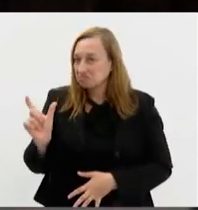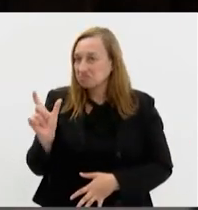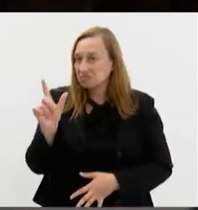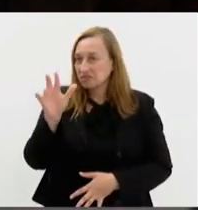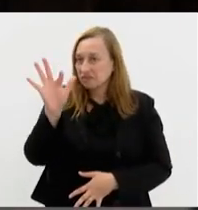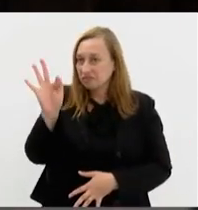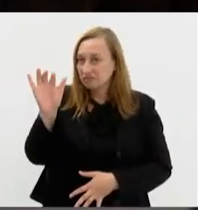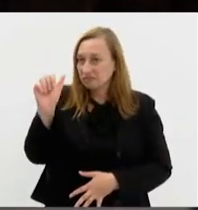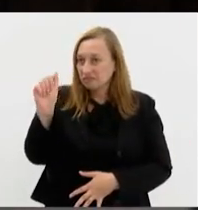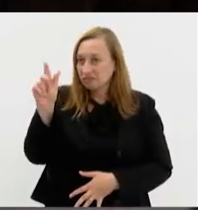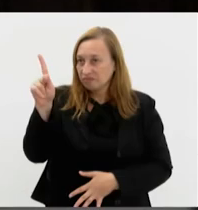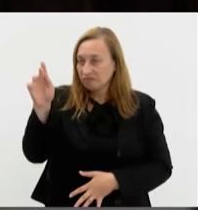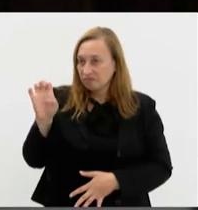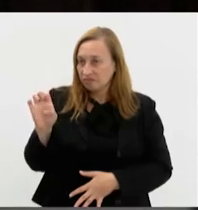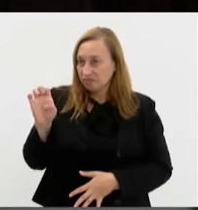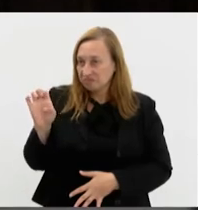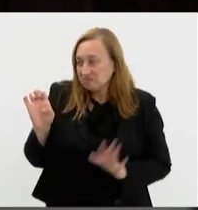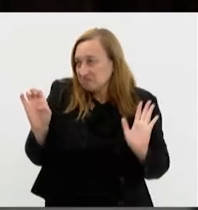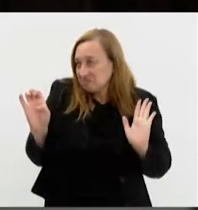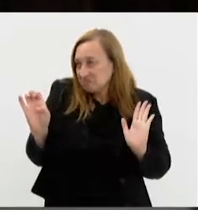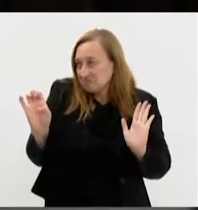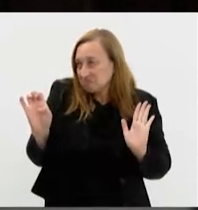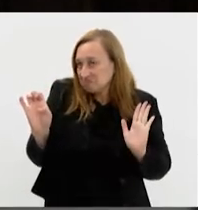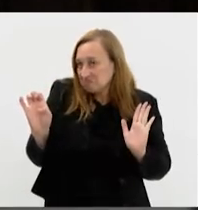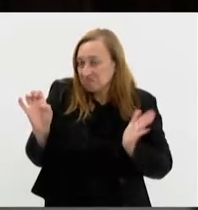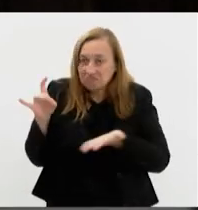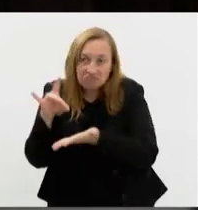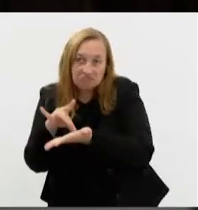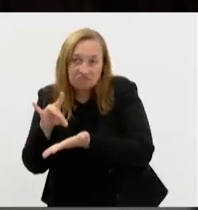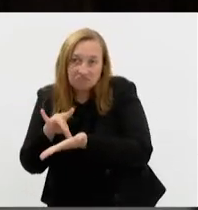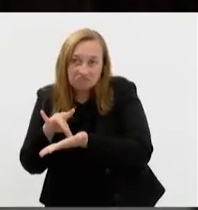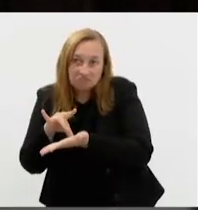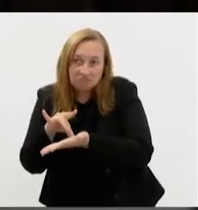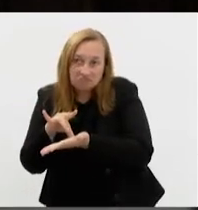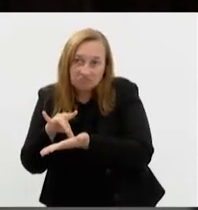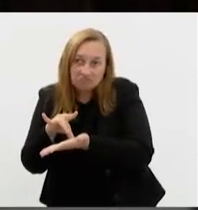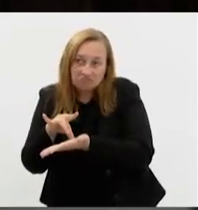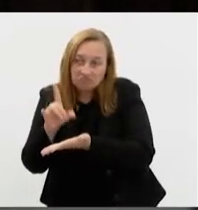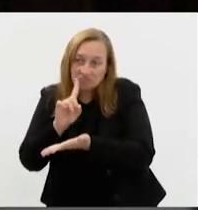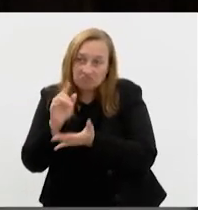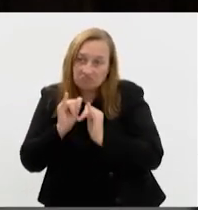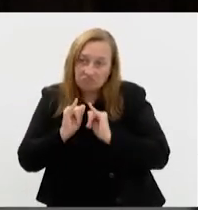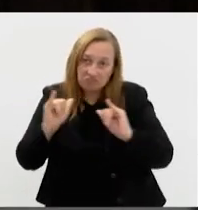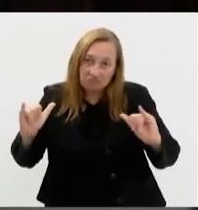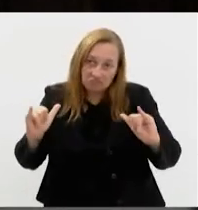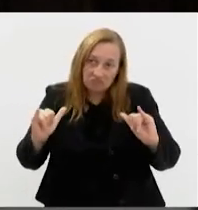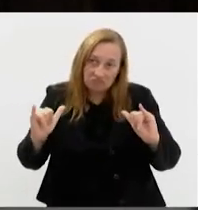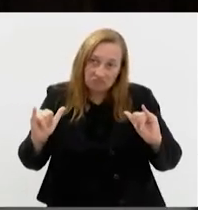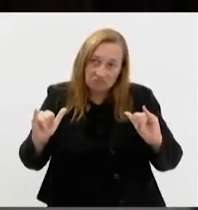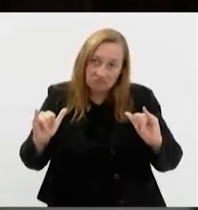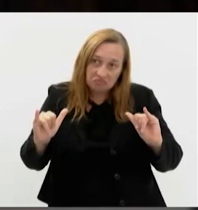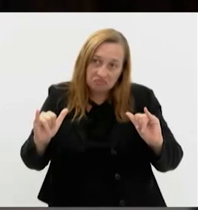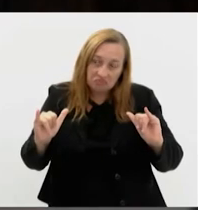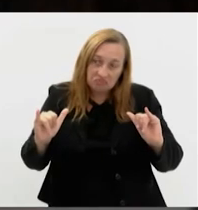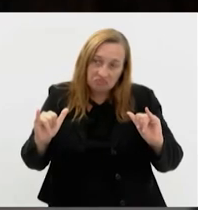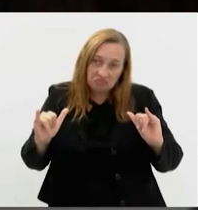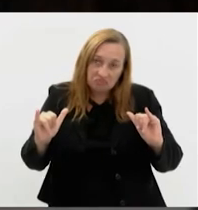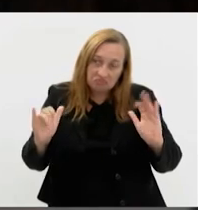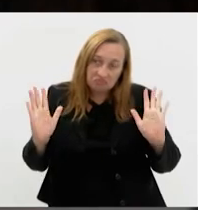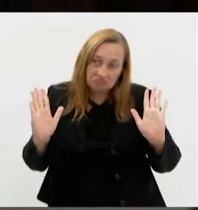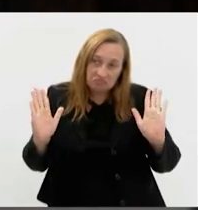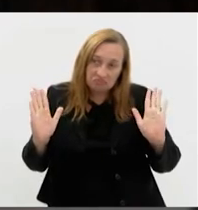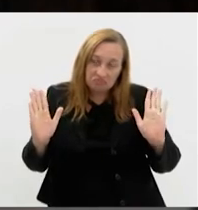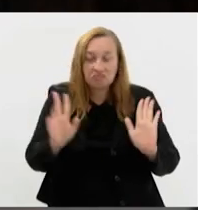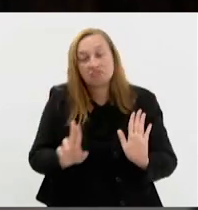oxímoro se é fake ou seja se é verdadeiro não é News não é notícia e é uma expressão muito usada sobretudo por alguns